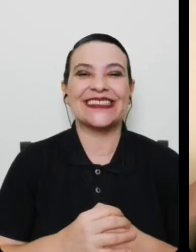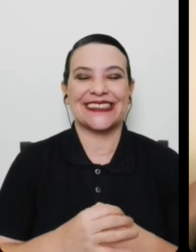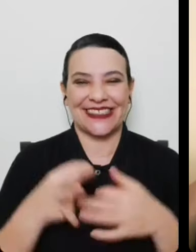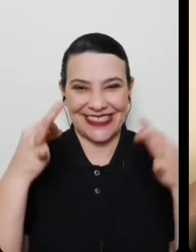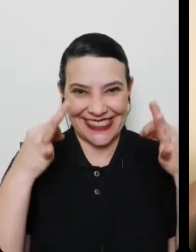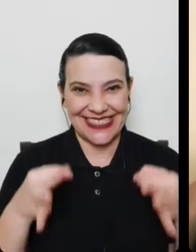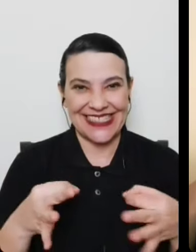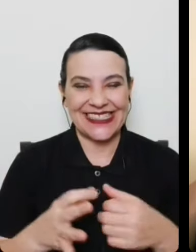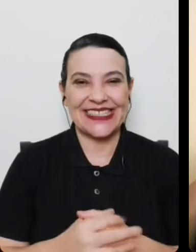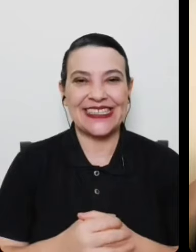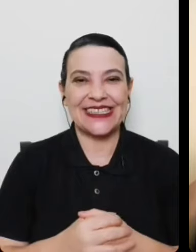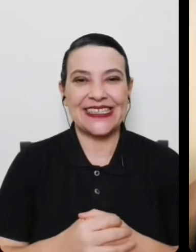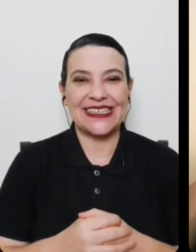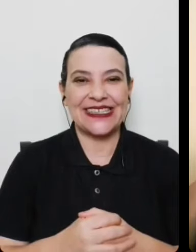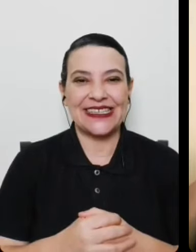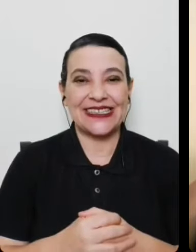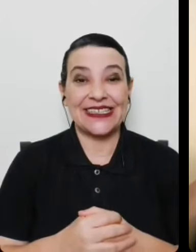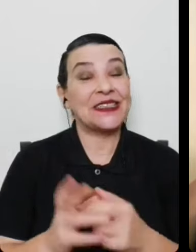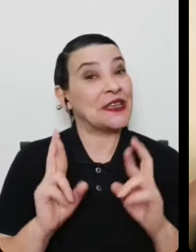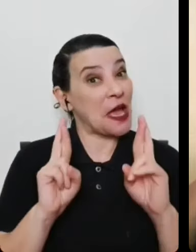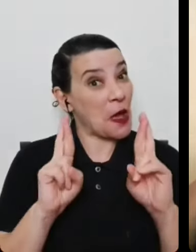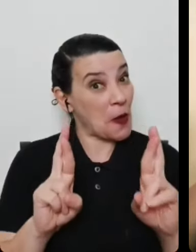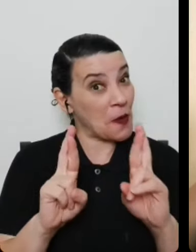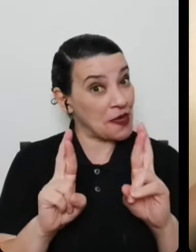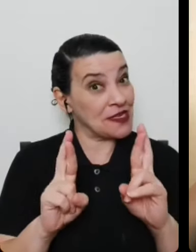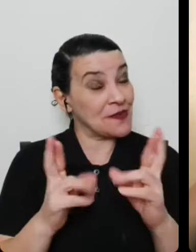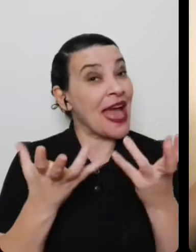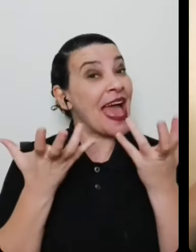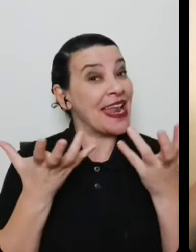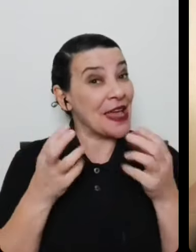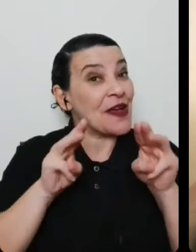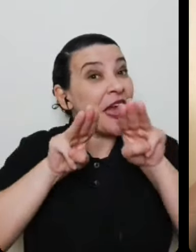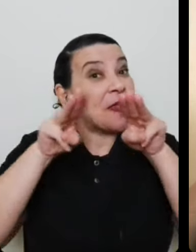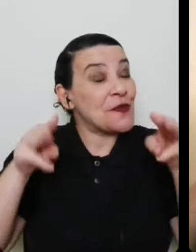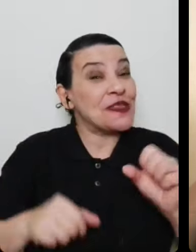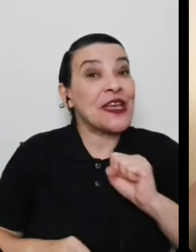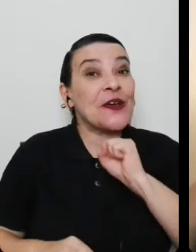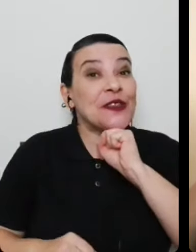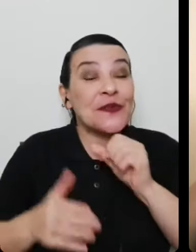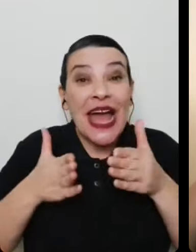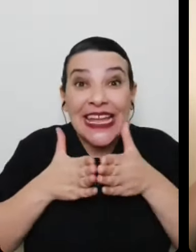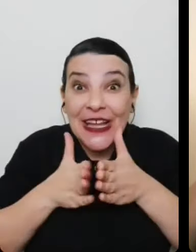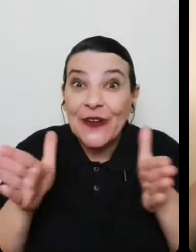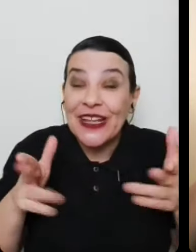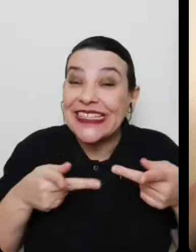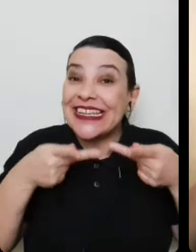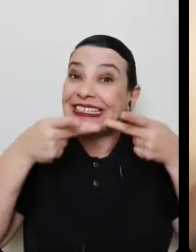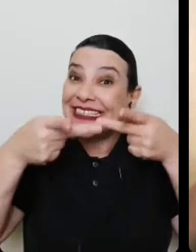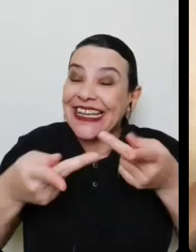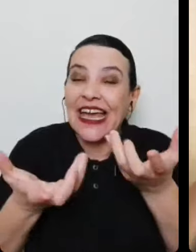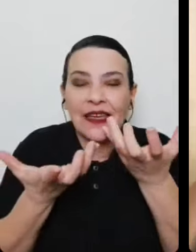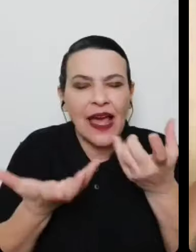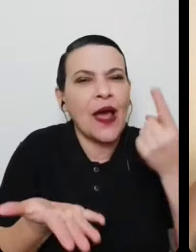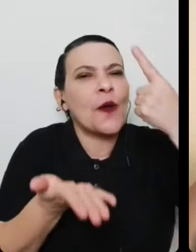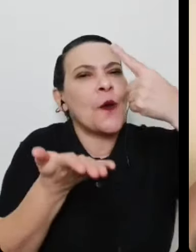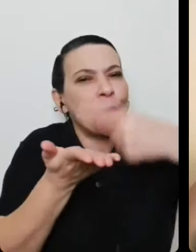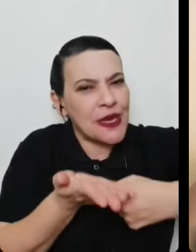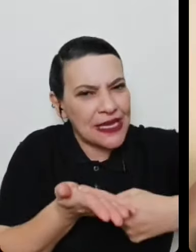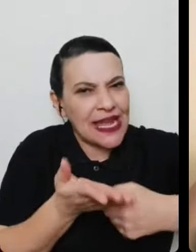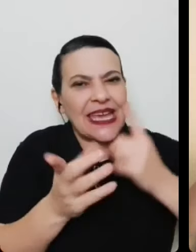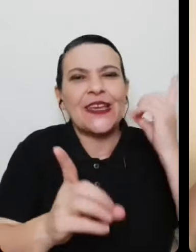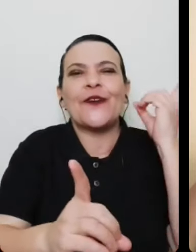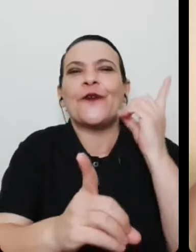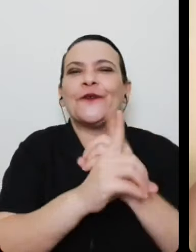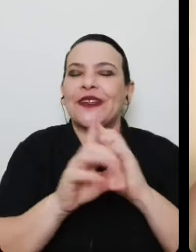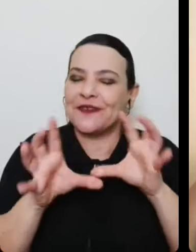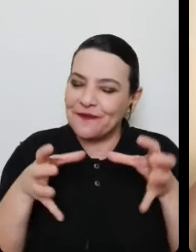certeza. Eu ela espero também estar aí na destacou. inauguração do Museu do Ipiranga. Eu espero estar Isso, aí em olha, nós temos 2022. que combinar, encontrarmos todos, né?